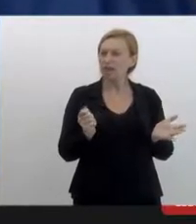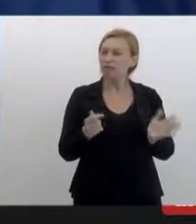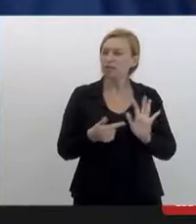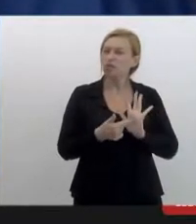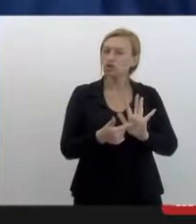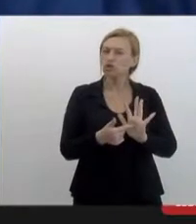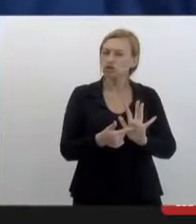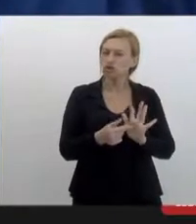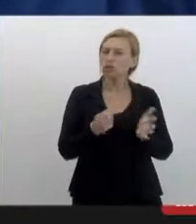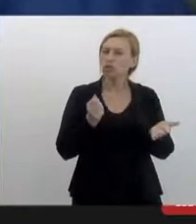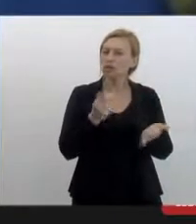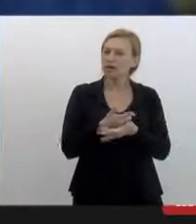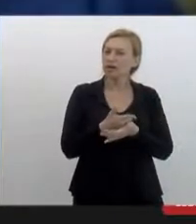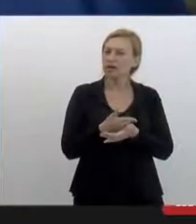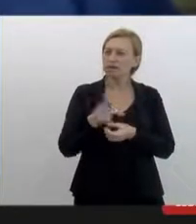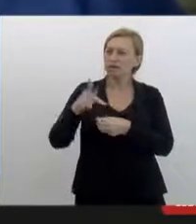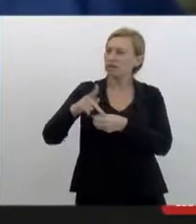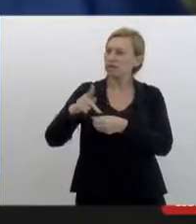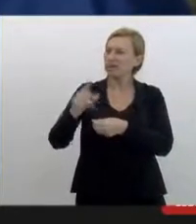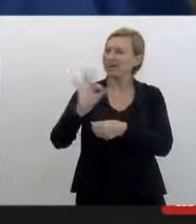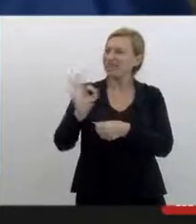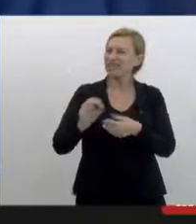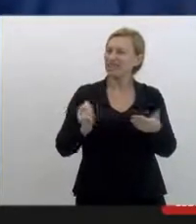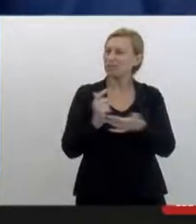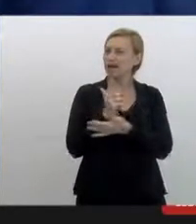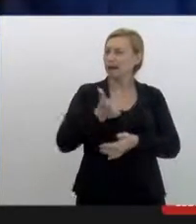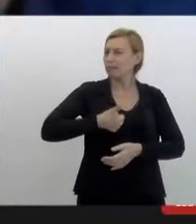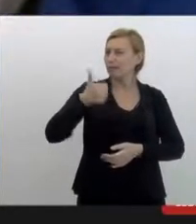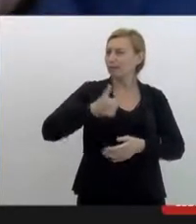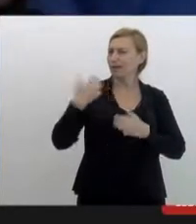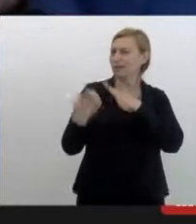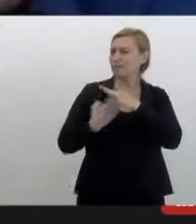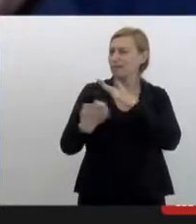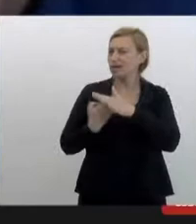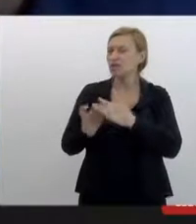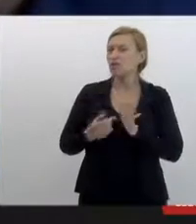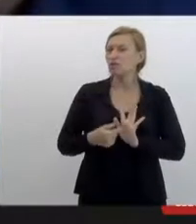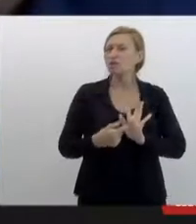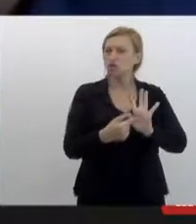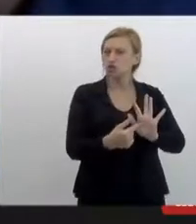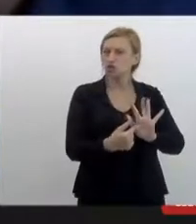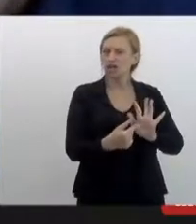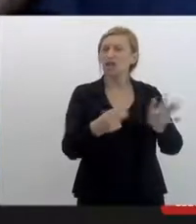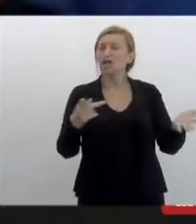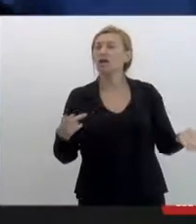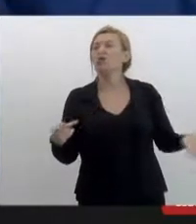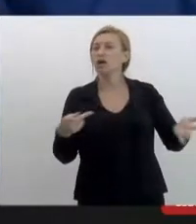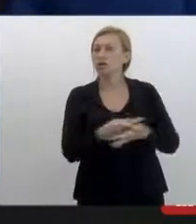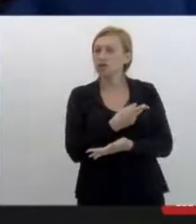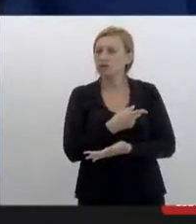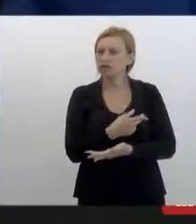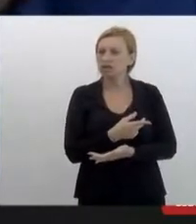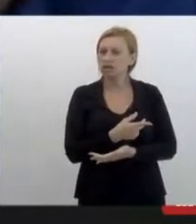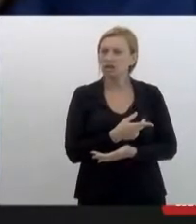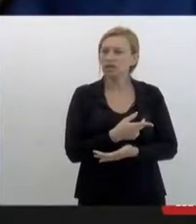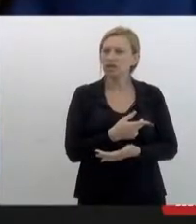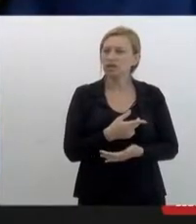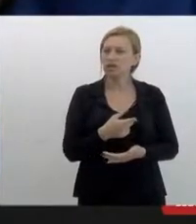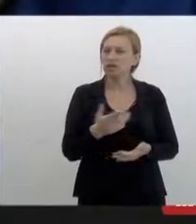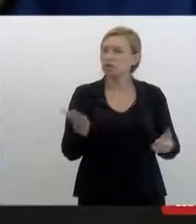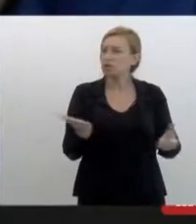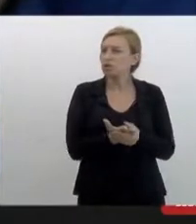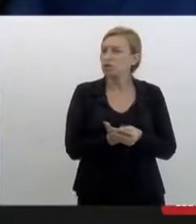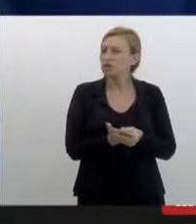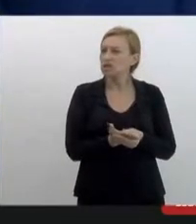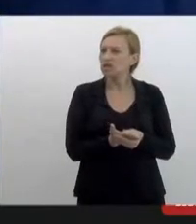na empresa. Eu disse, então, que seja a primeira. Não foi aberta, não sei lá o que, que aconteceu, e não sei o andamento desse